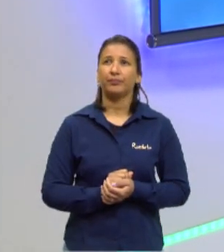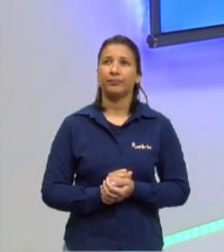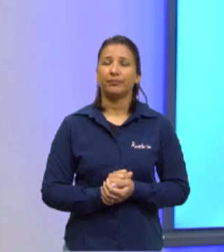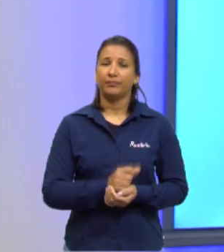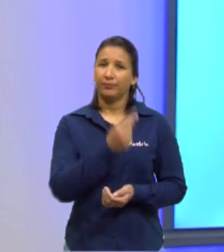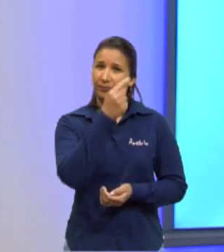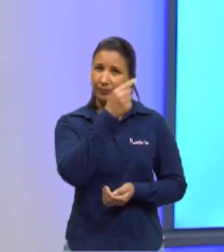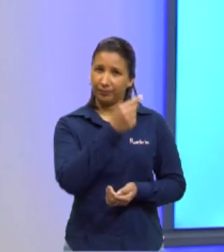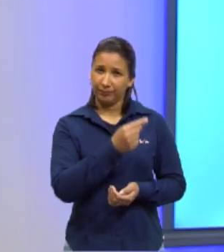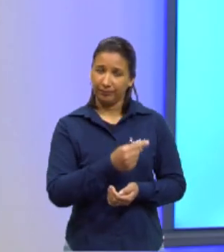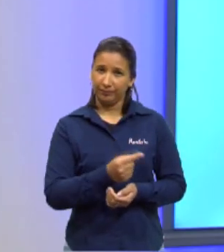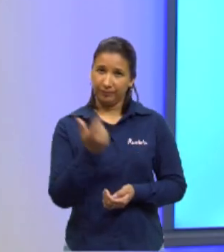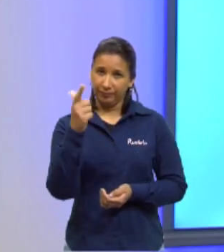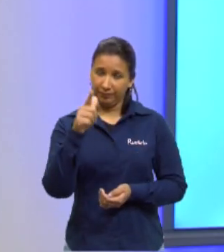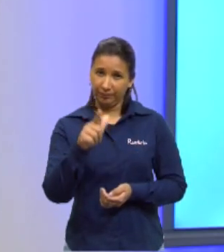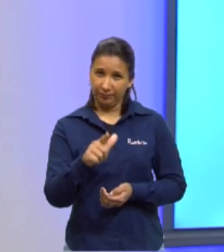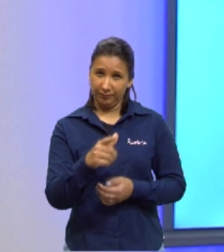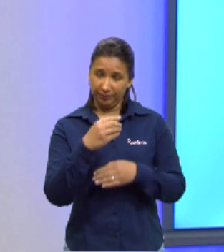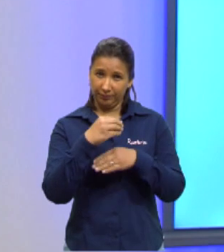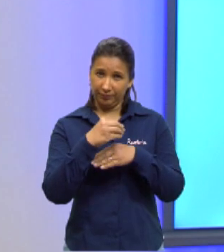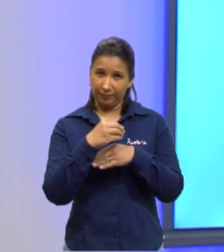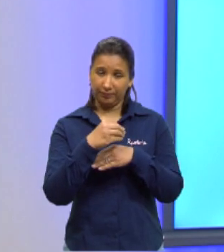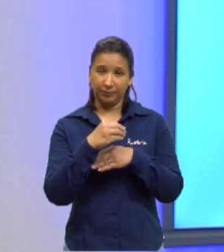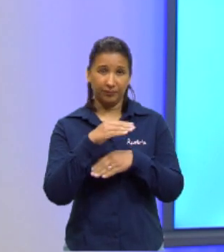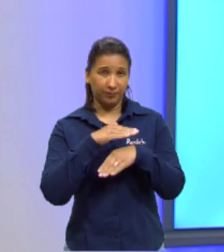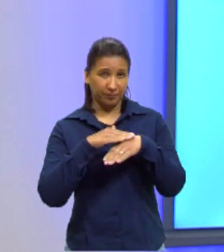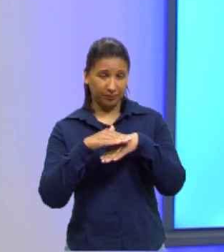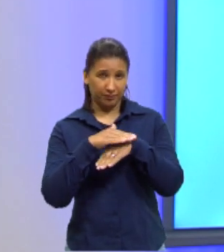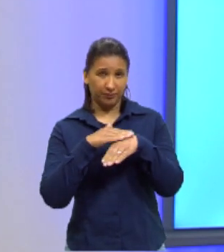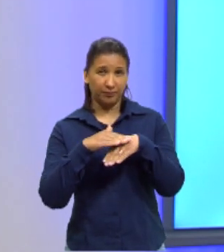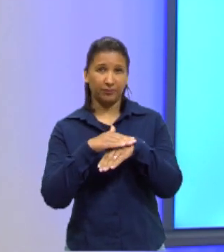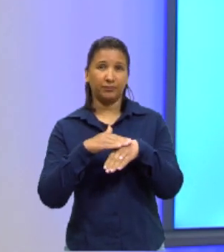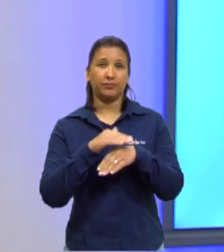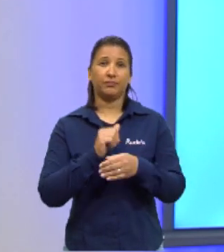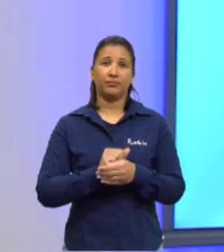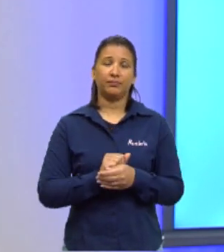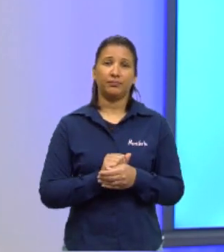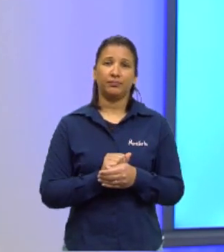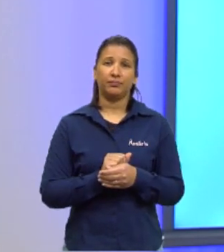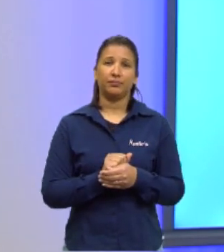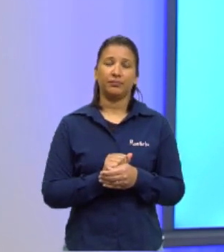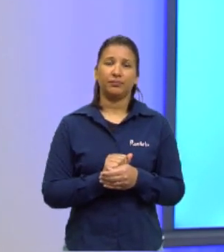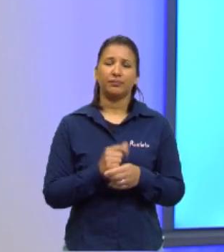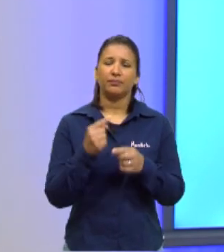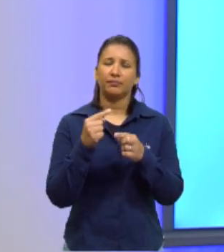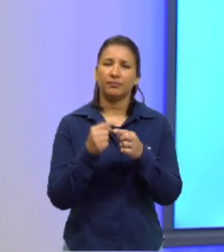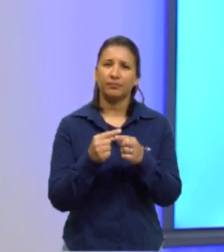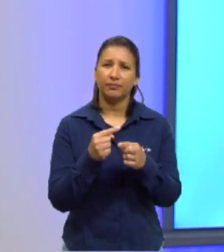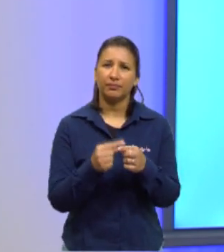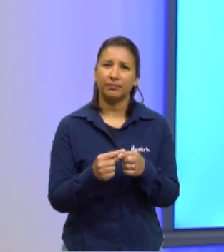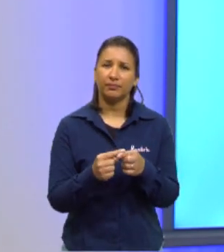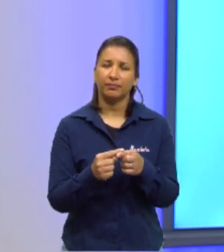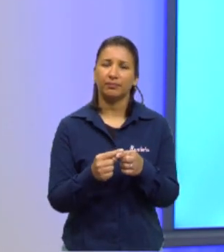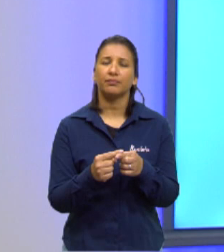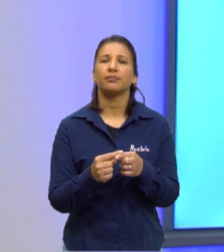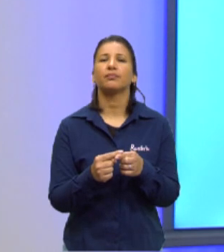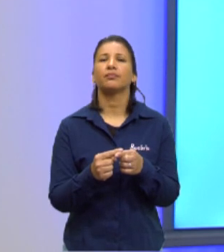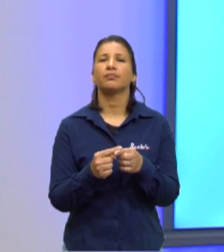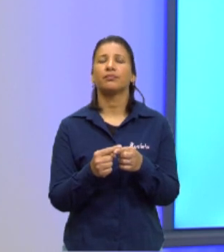E aí, eu trago novamente, né, essa conversinha aqui que a gente vai ter, porque a gente precisa,